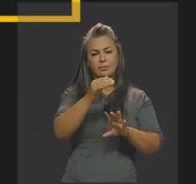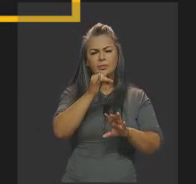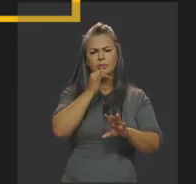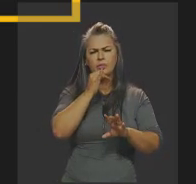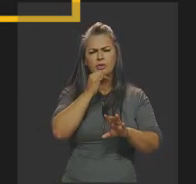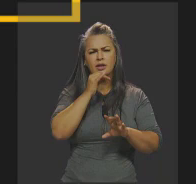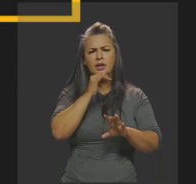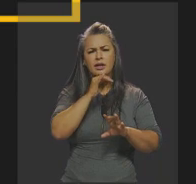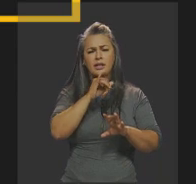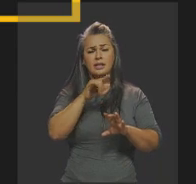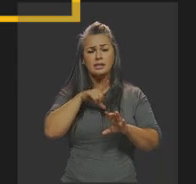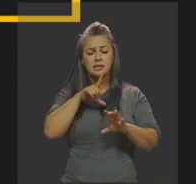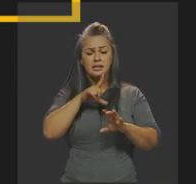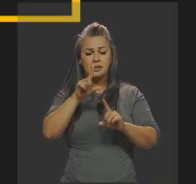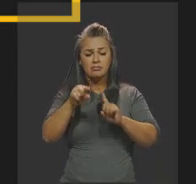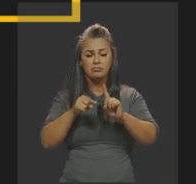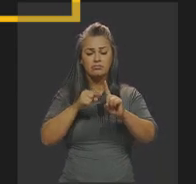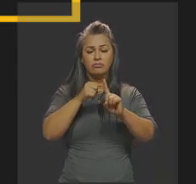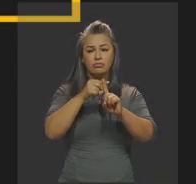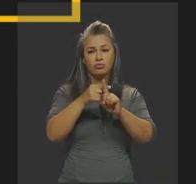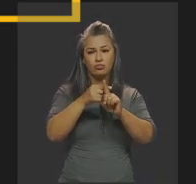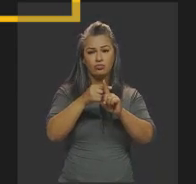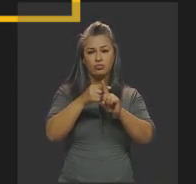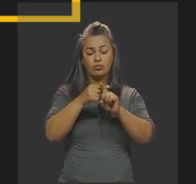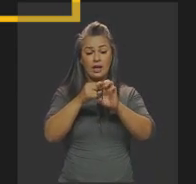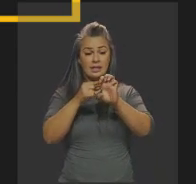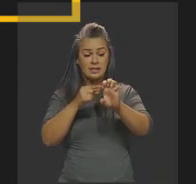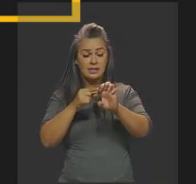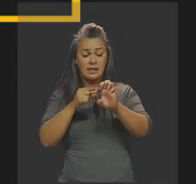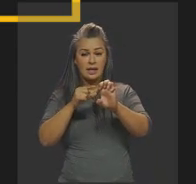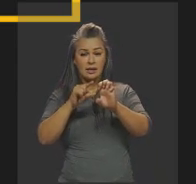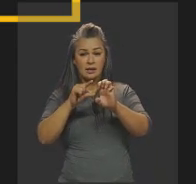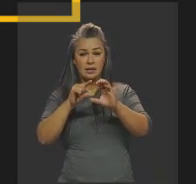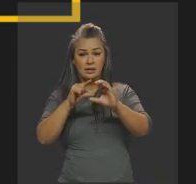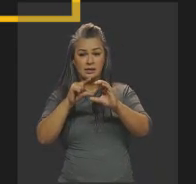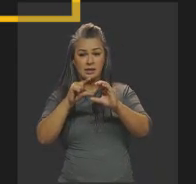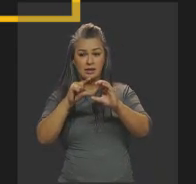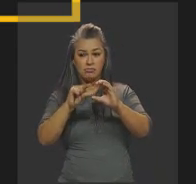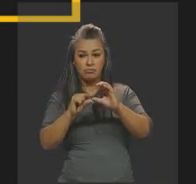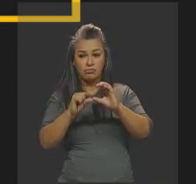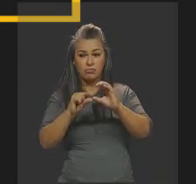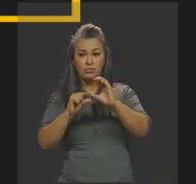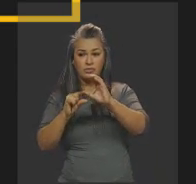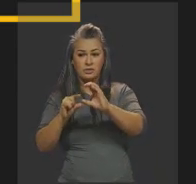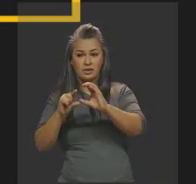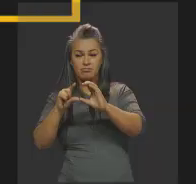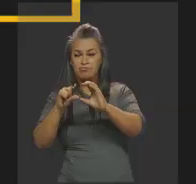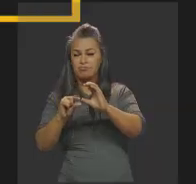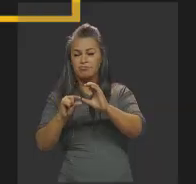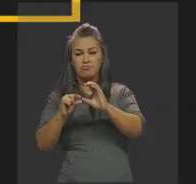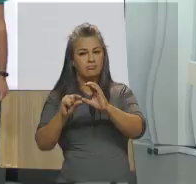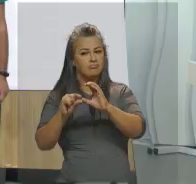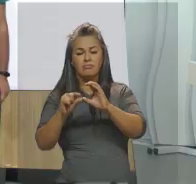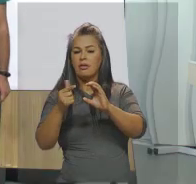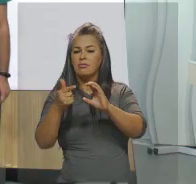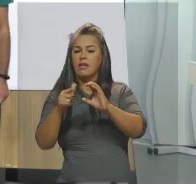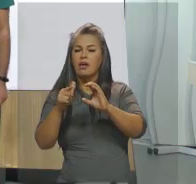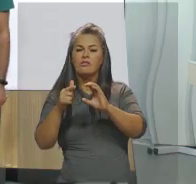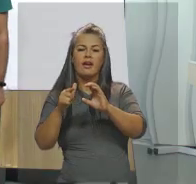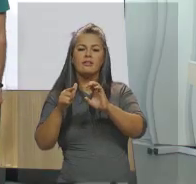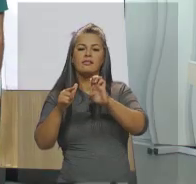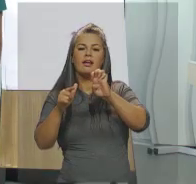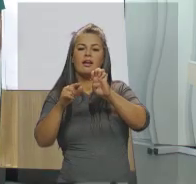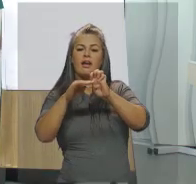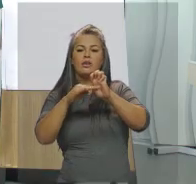fenótipo Czinho, genótipo, desculpa, Czinho, Izinho, Izinho, ele não vai ocorrer epistasia.